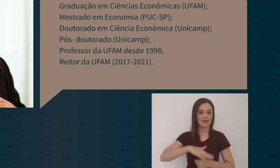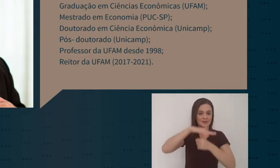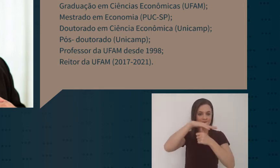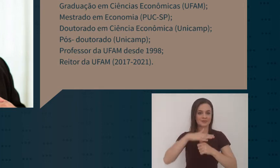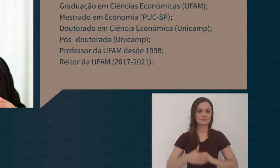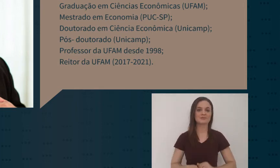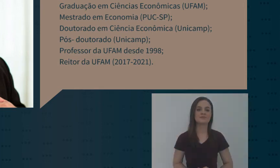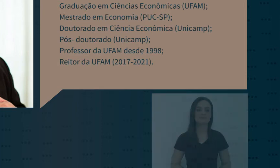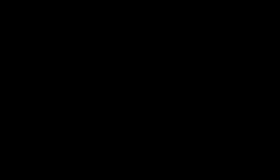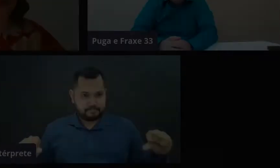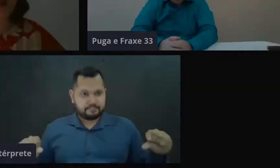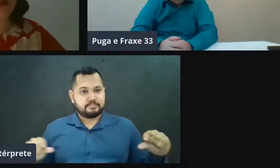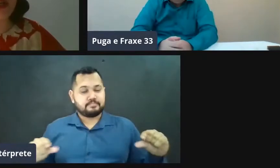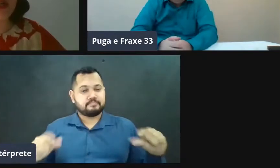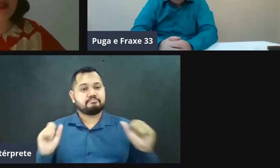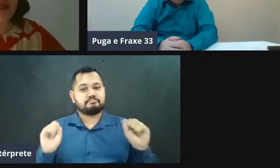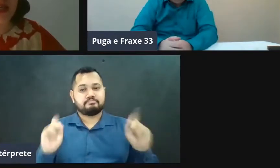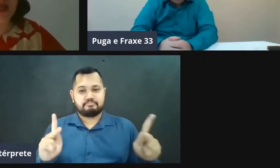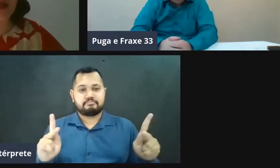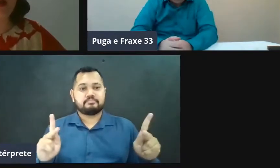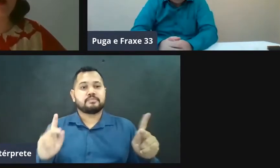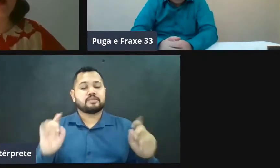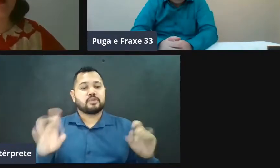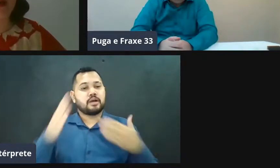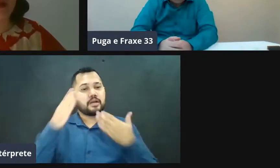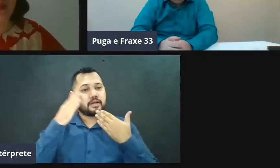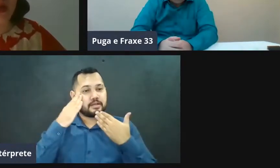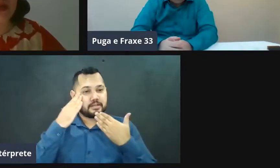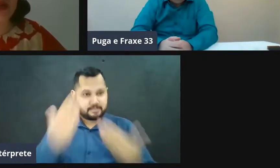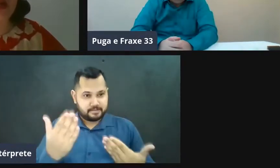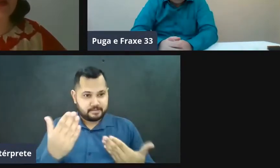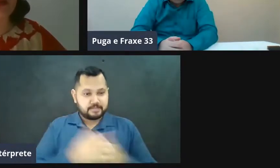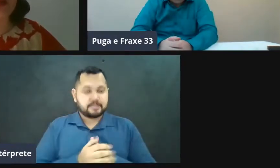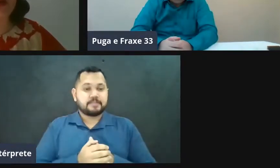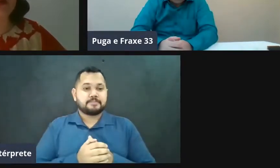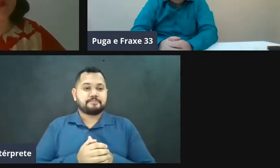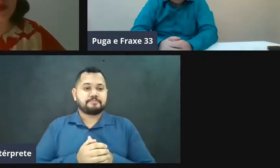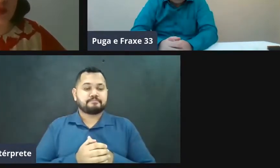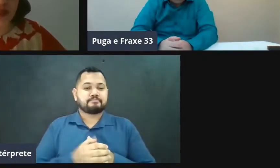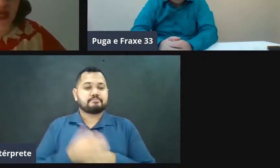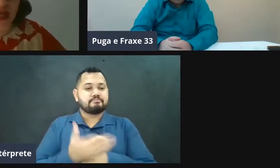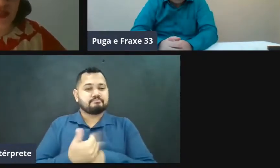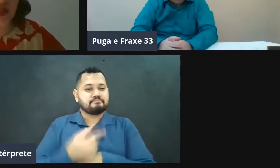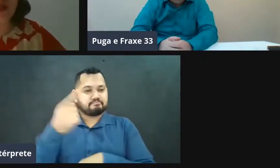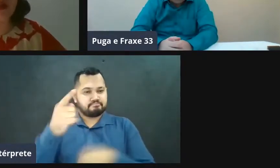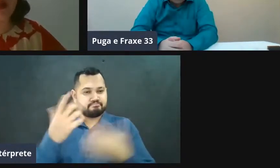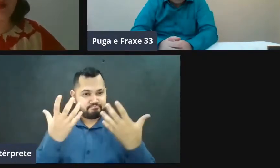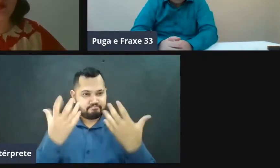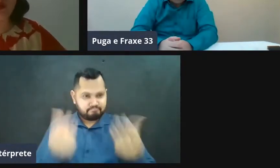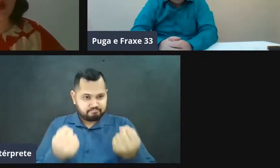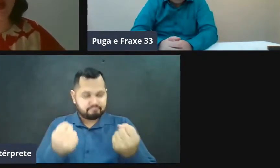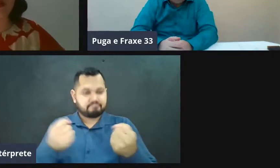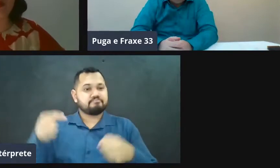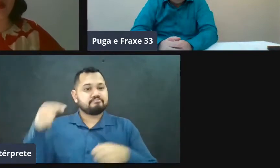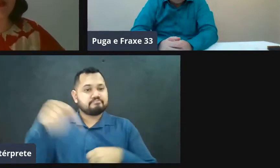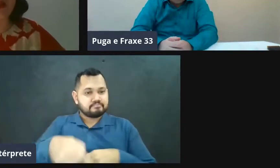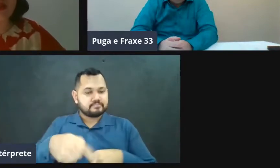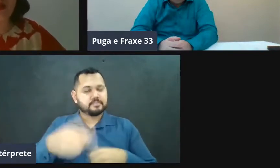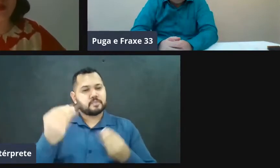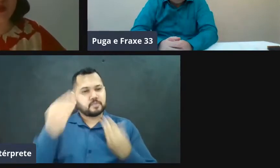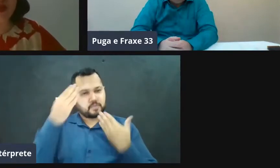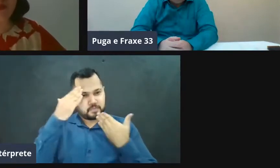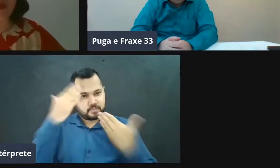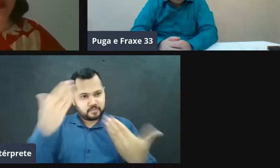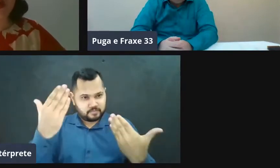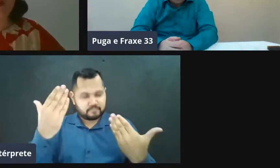comunidade universitária. Gostaria de agradecer previamente a sua disponibilidade. Muito obrigado por ter aceito